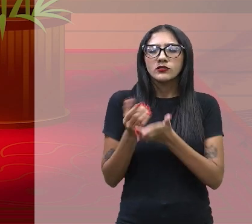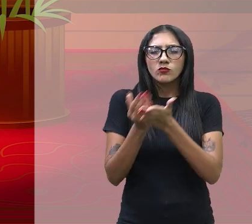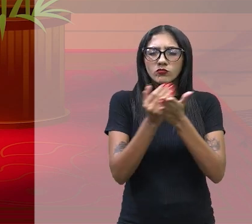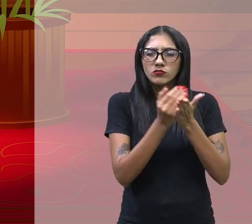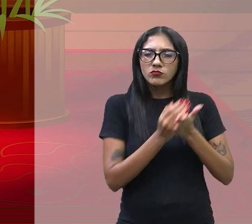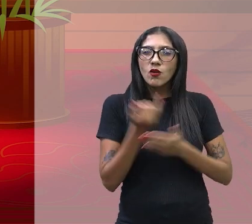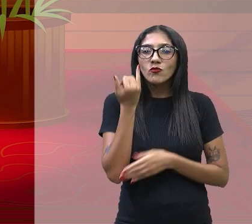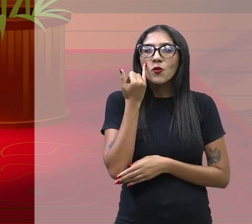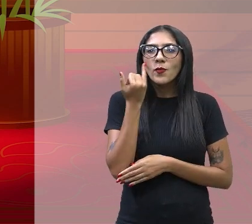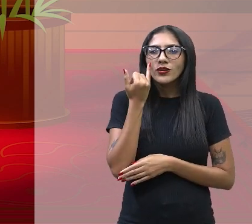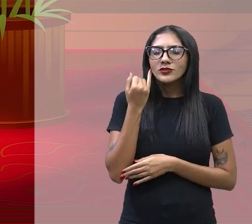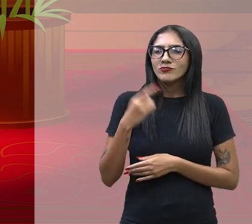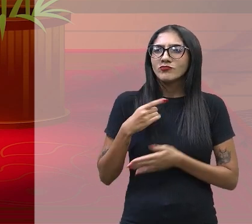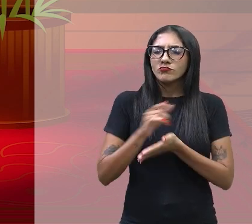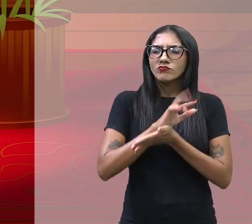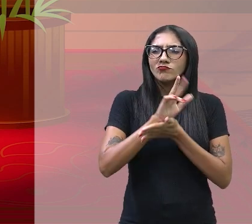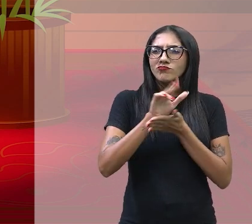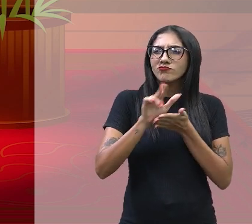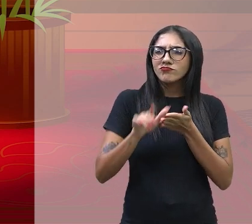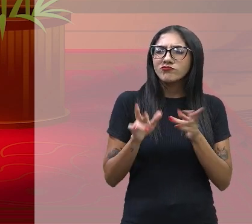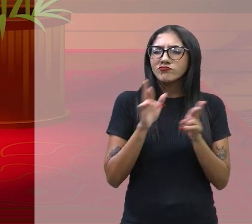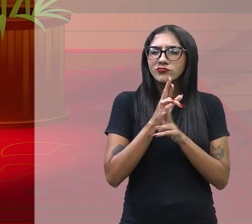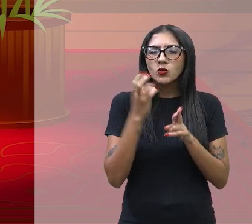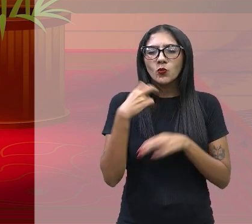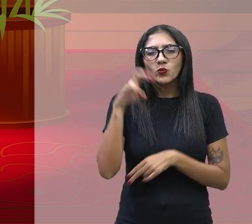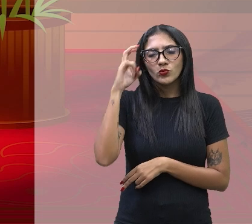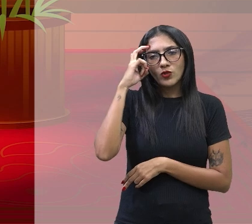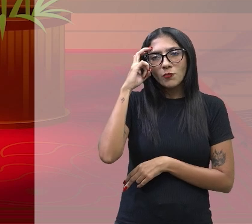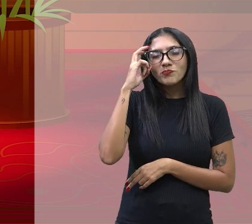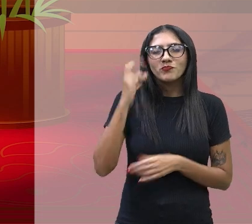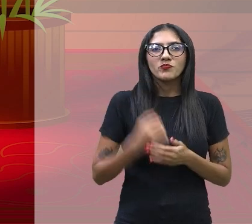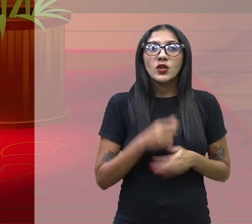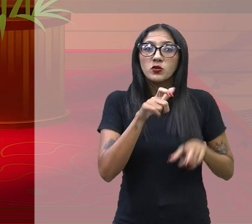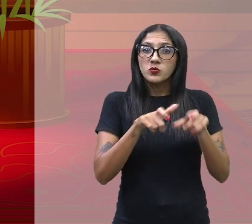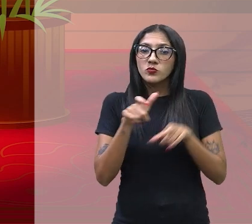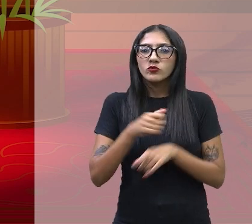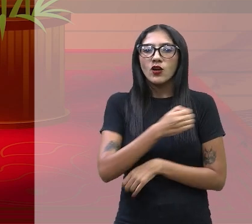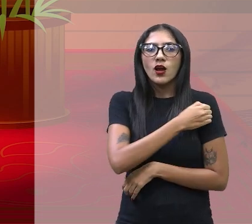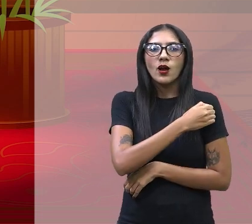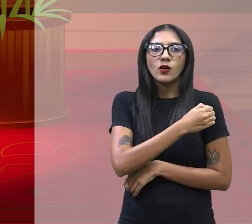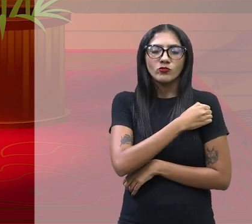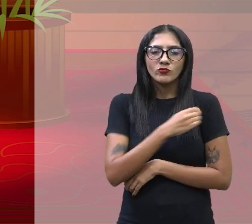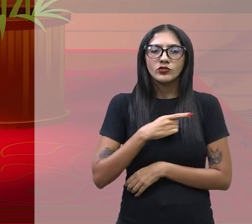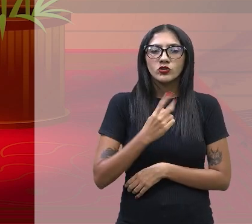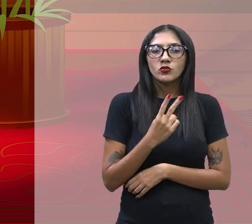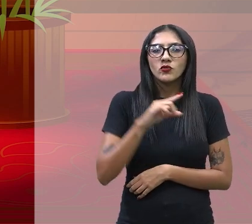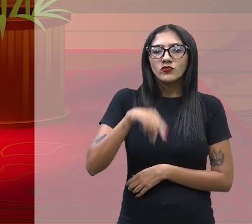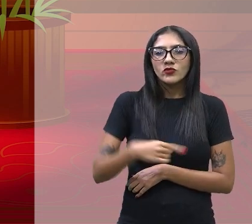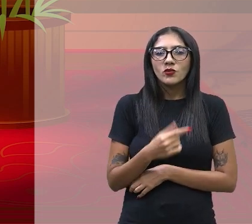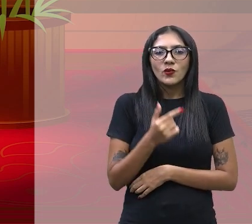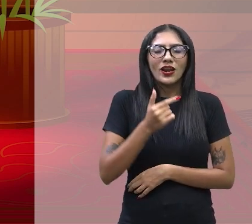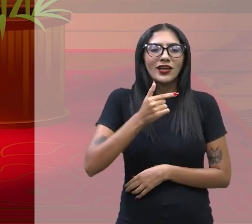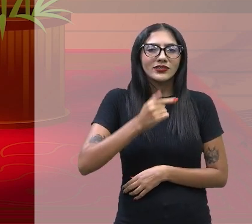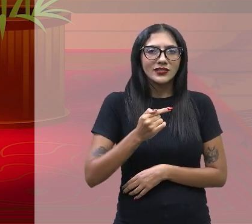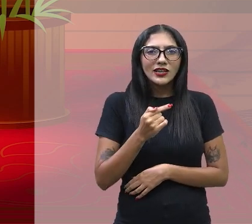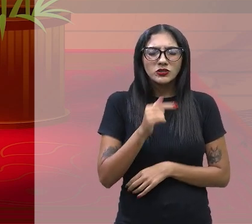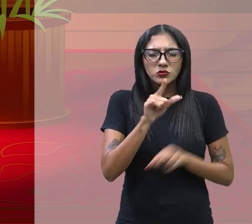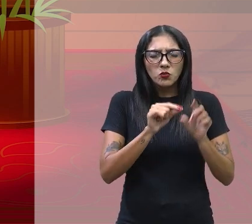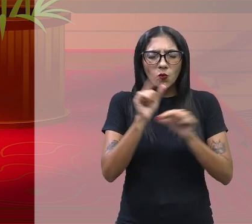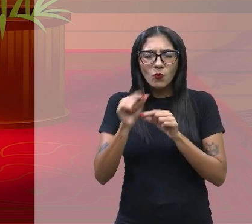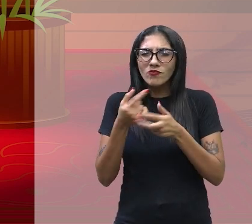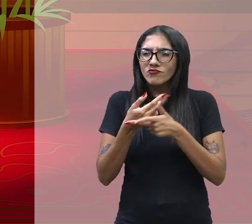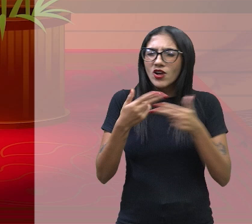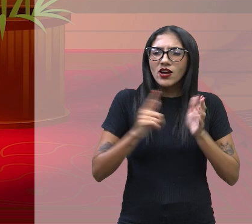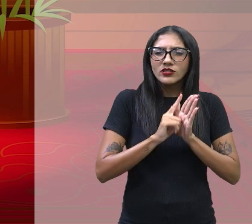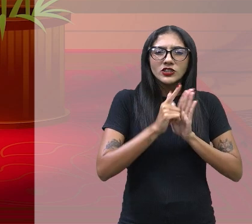revelaram uma vasta bagagem cultural. Os estudantes listaram 2,7 mil músicas,